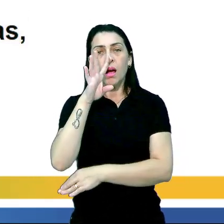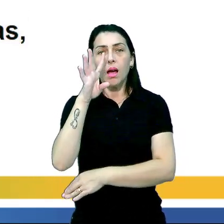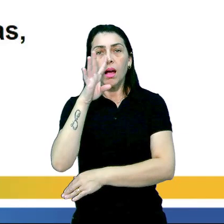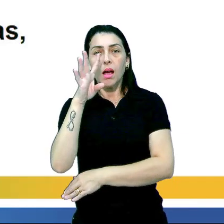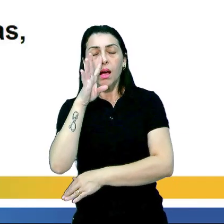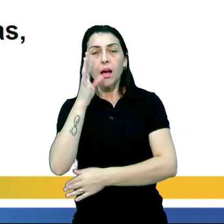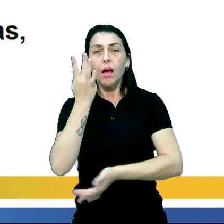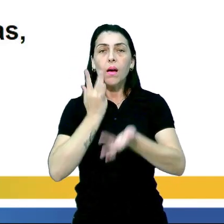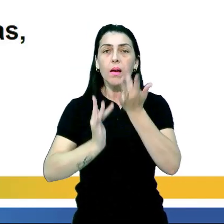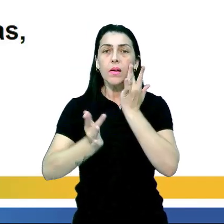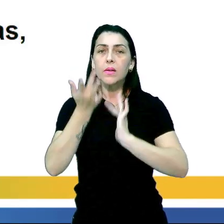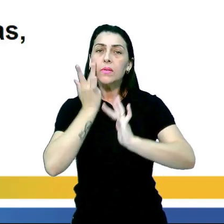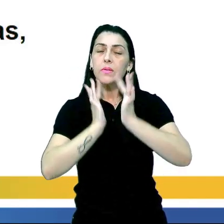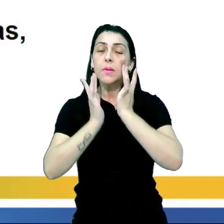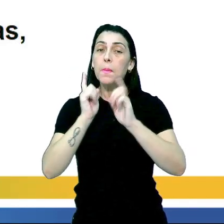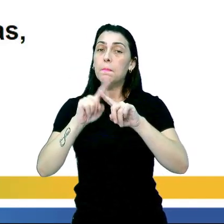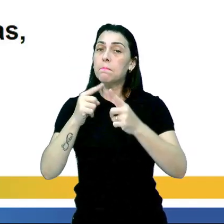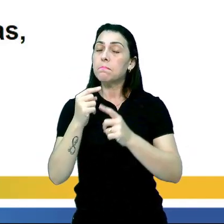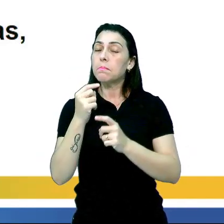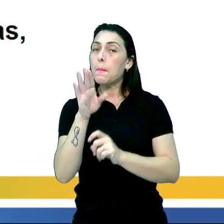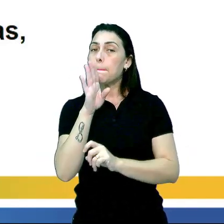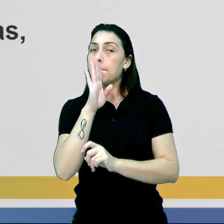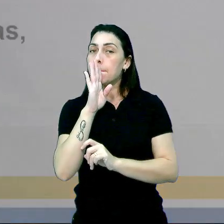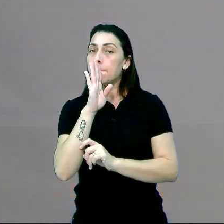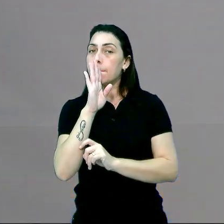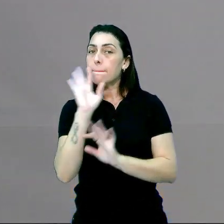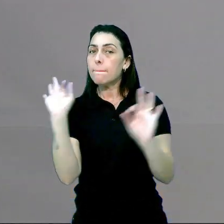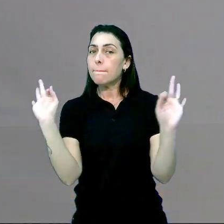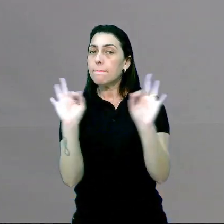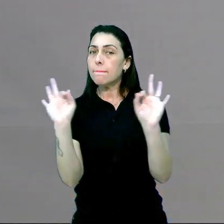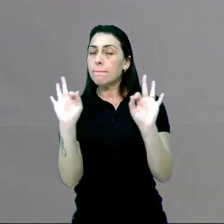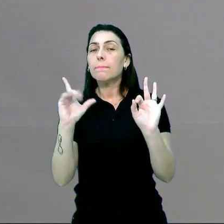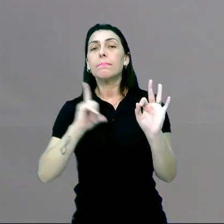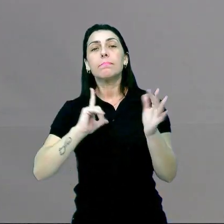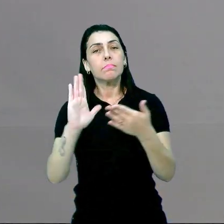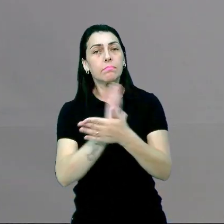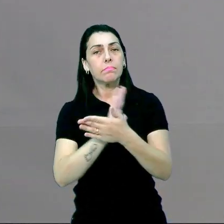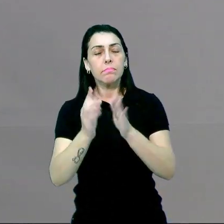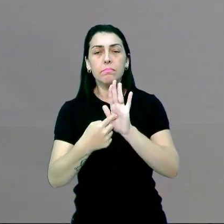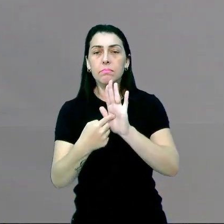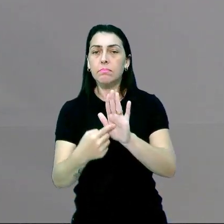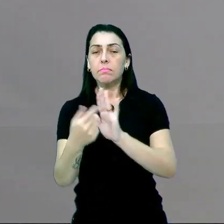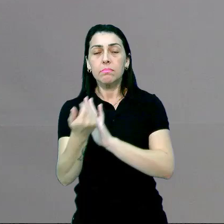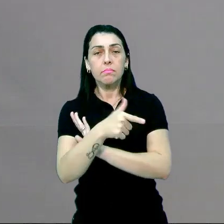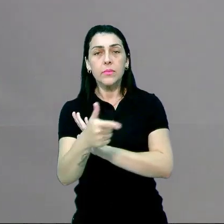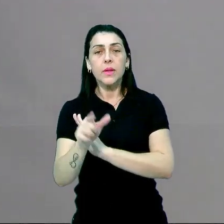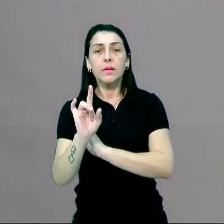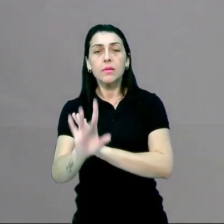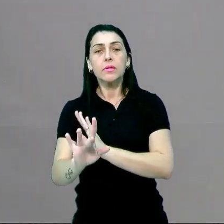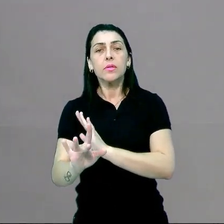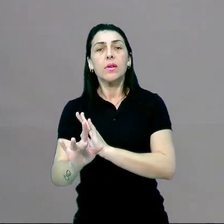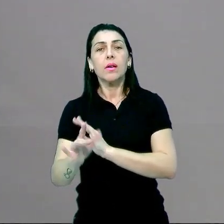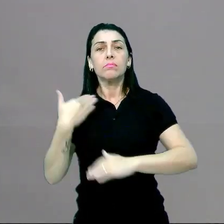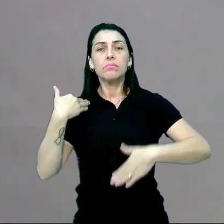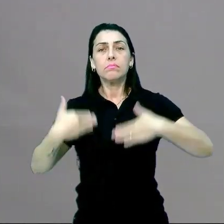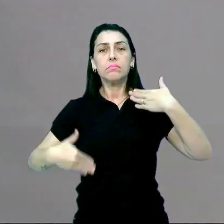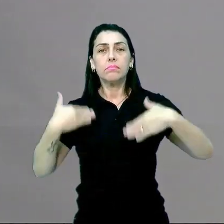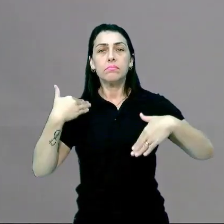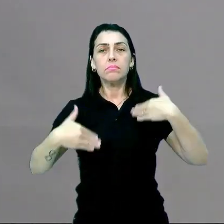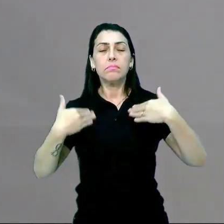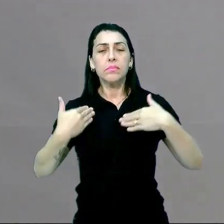apresentação teatral, mas assim, sem fala, tá, gente? Existem algumas apresentações em que não há fala, só tem a linguagem